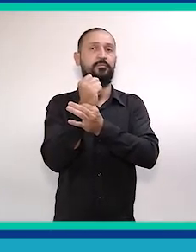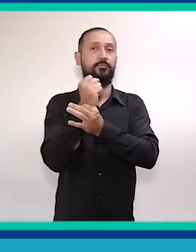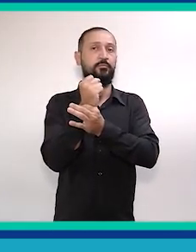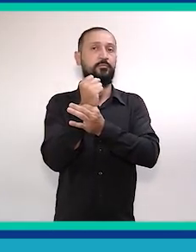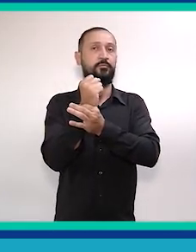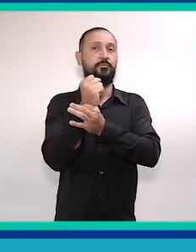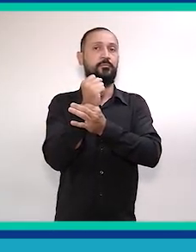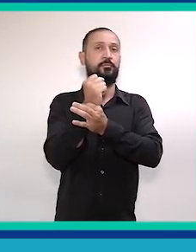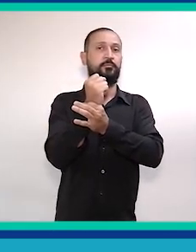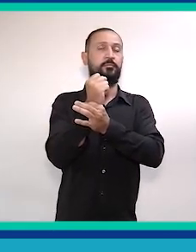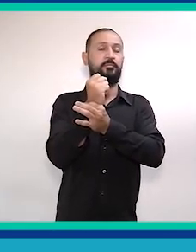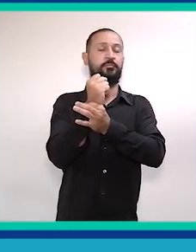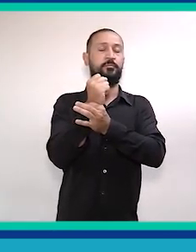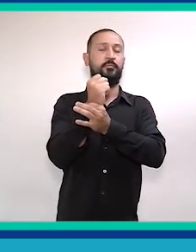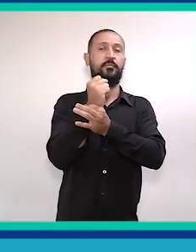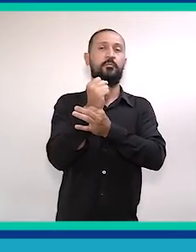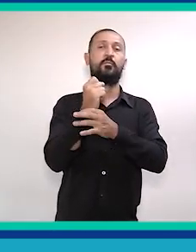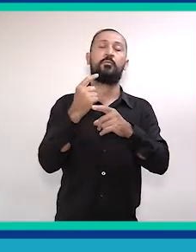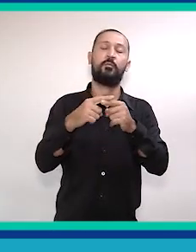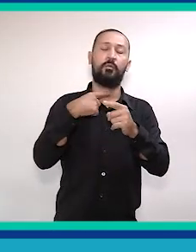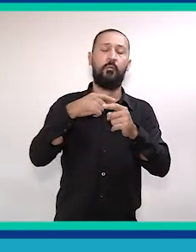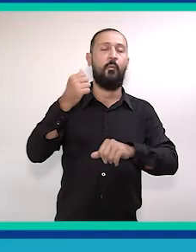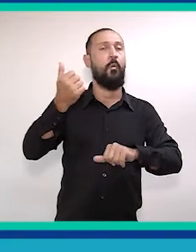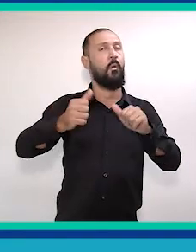prévia. E, além de